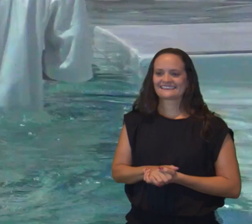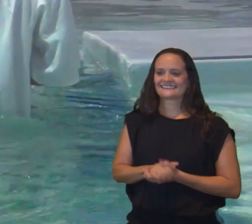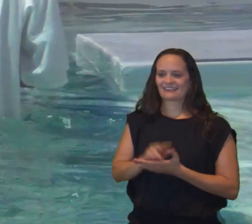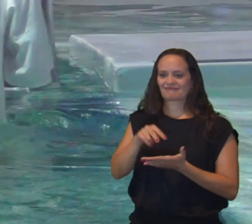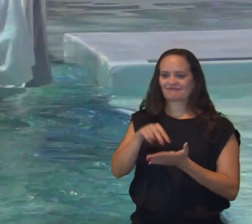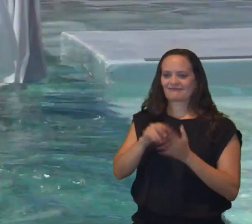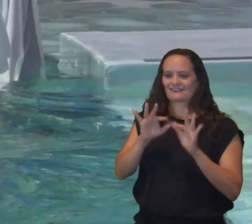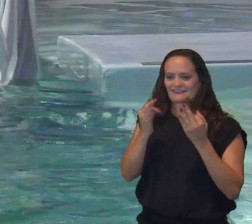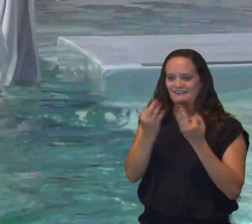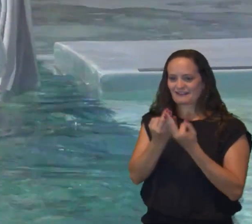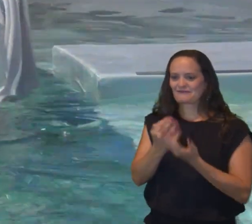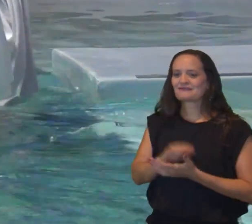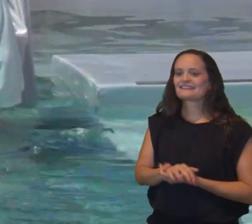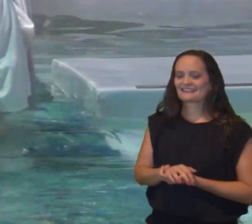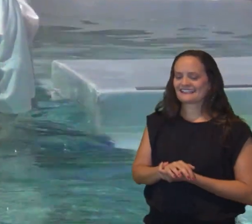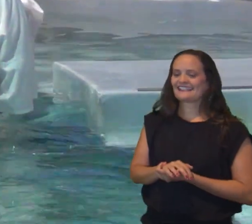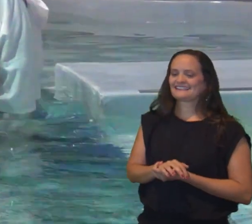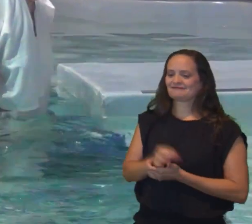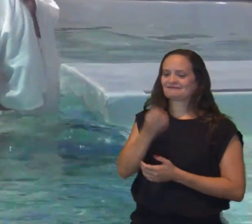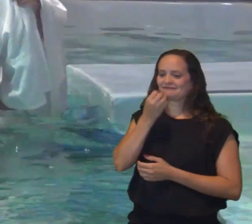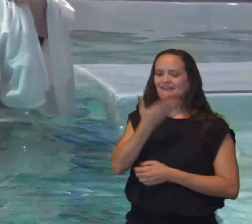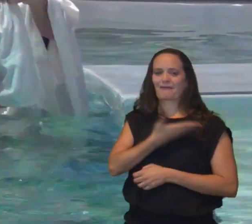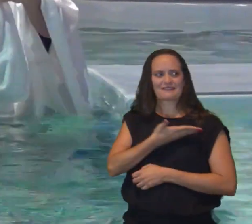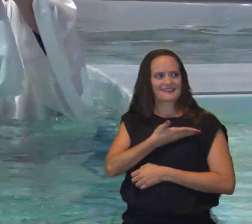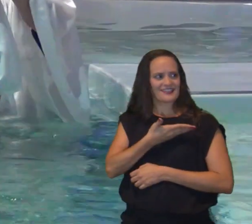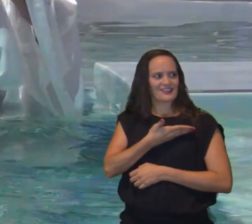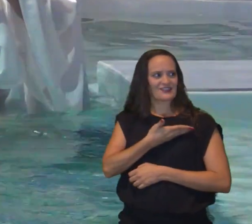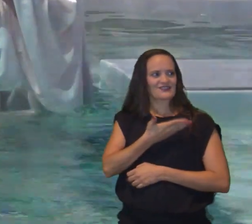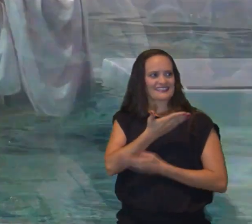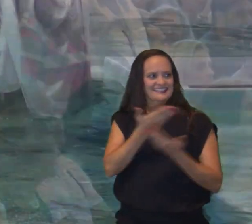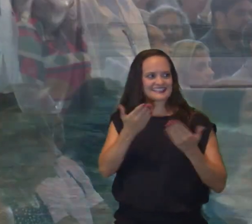Abigail, seus irmãos, seus familiares, seus amigos.